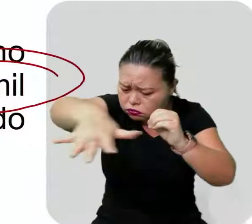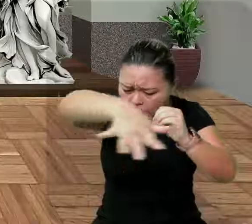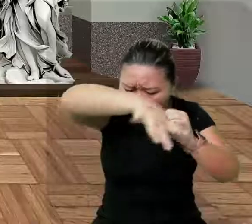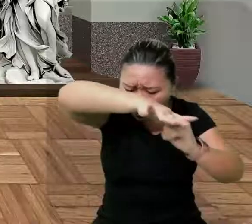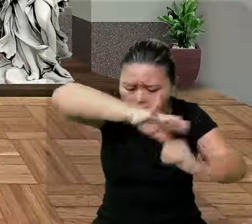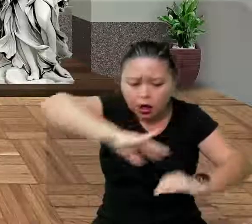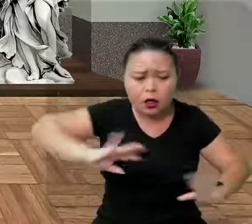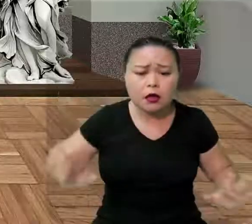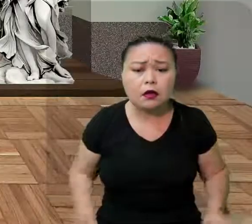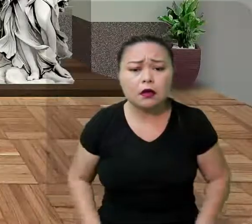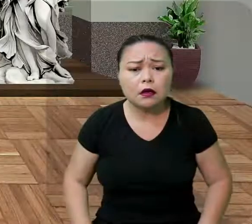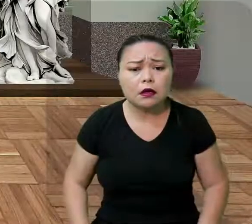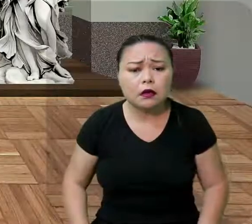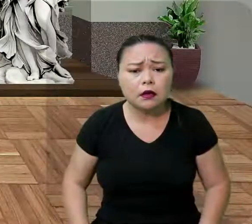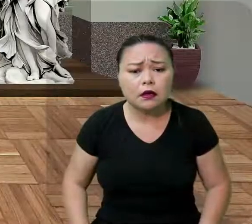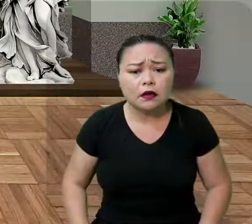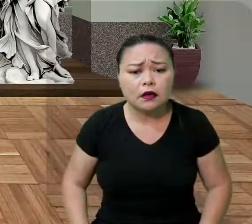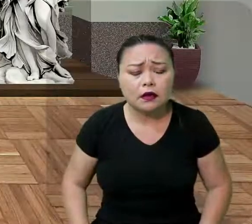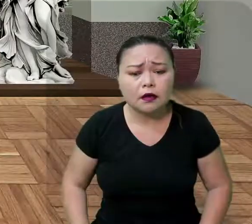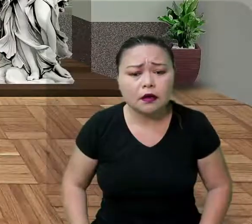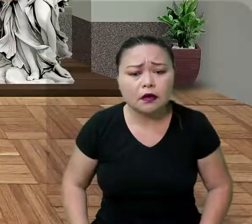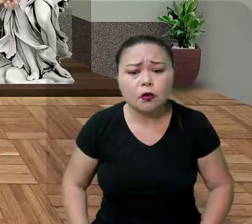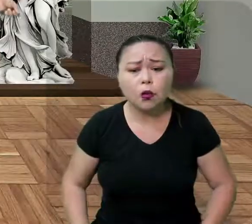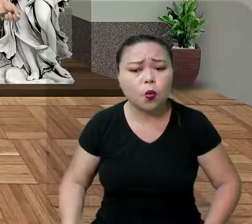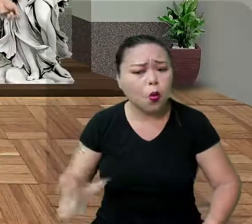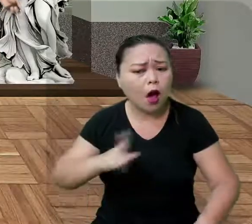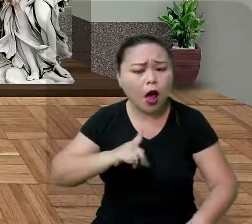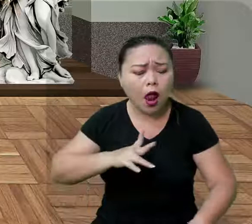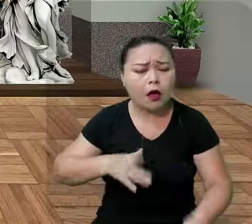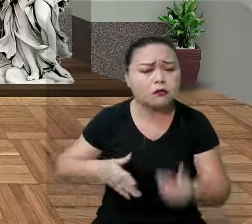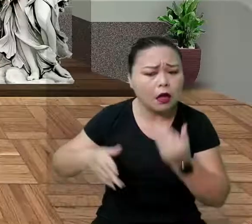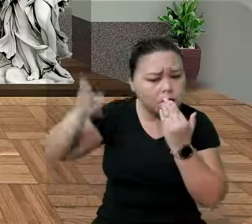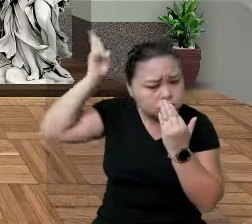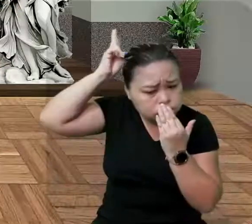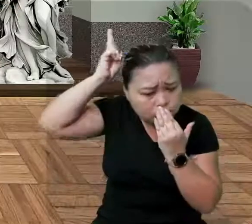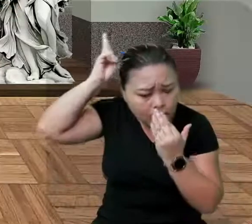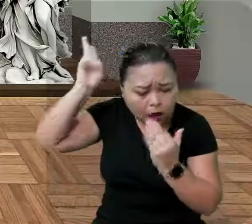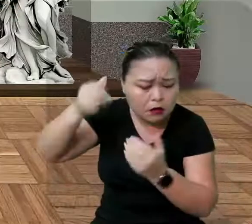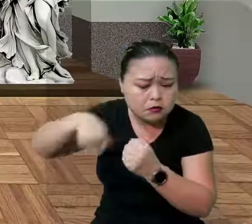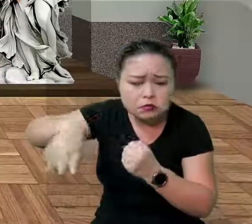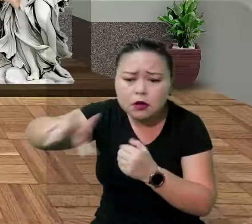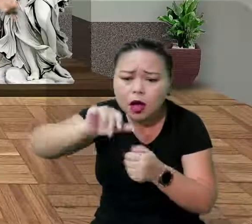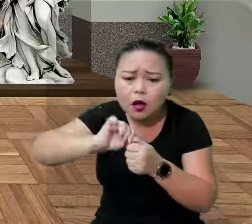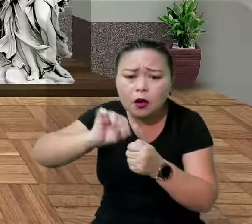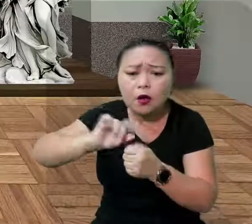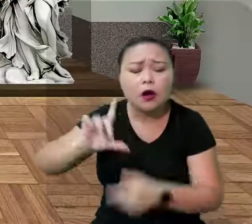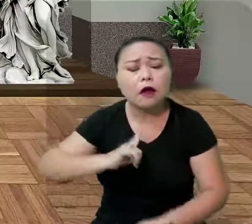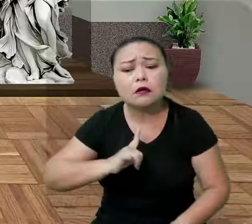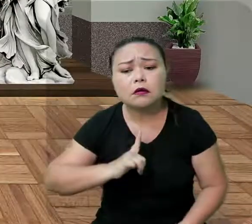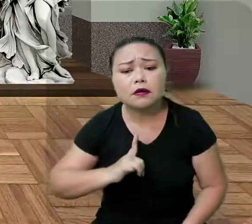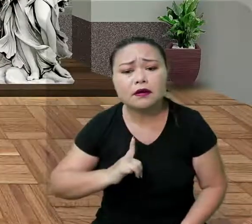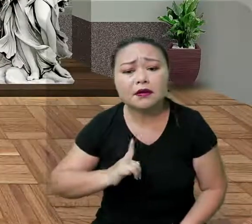o que era tanto mesmo né infelizmente nós só temos a de minha mão